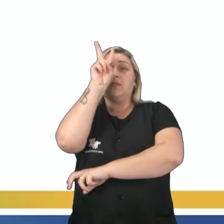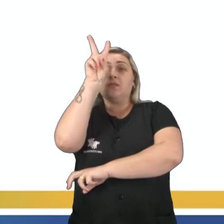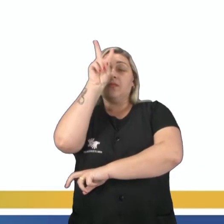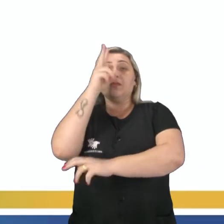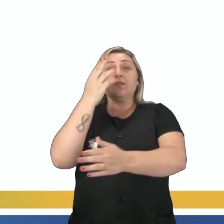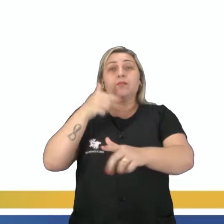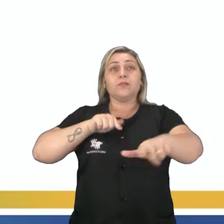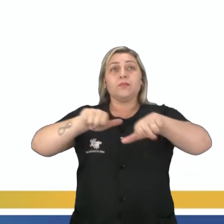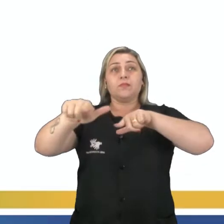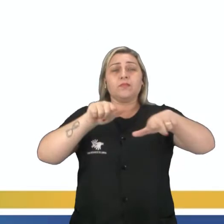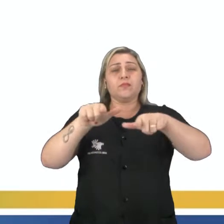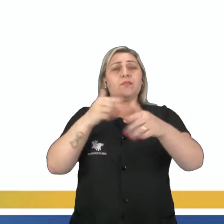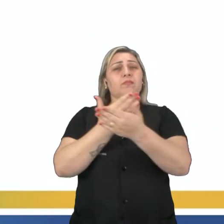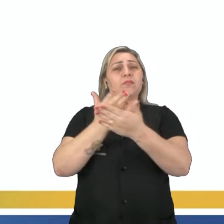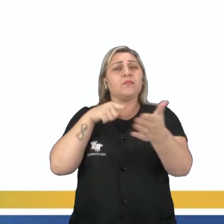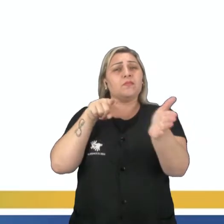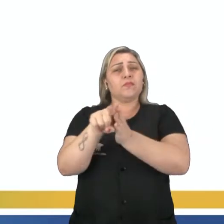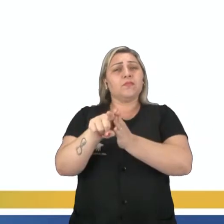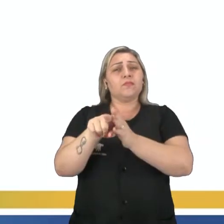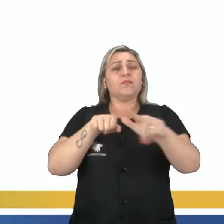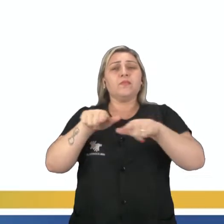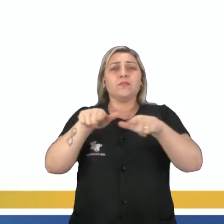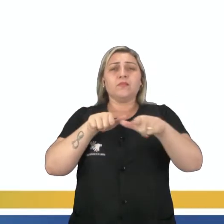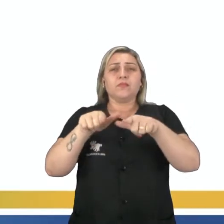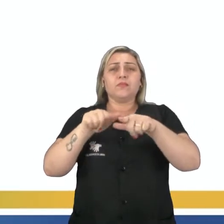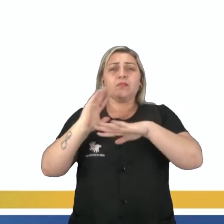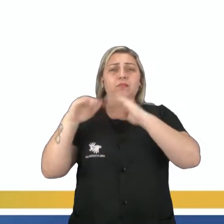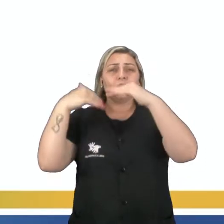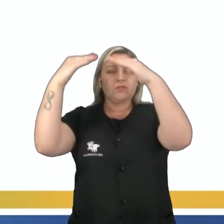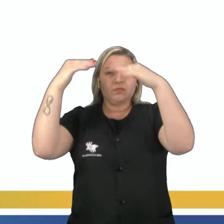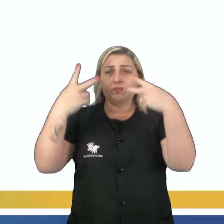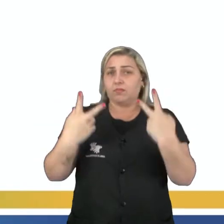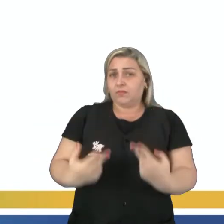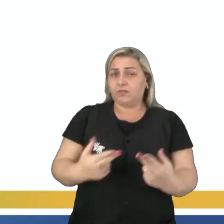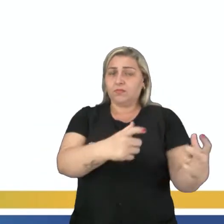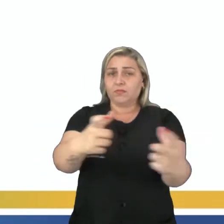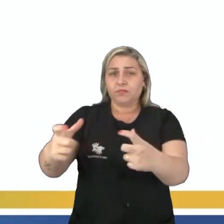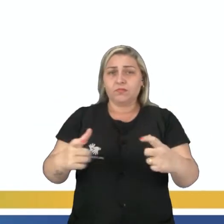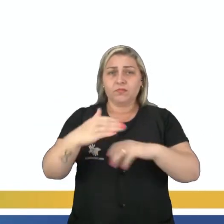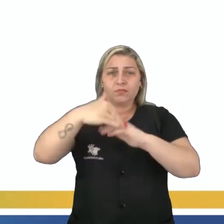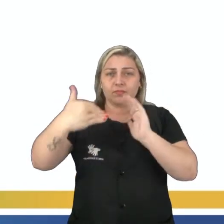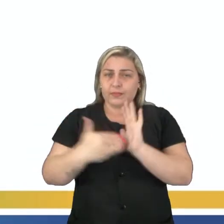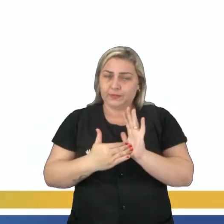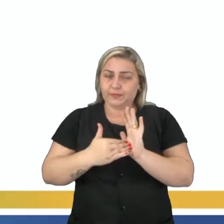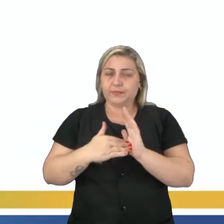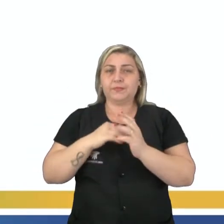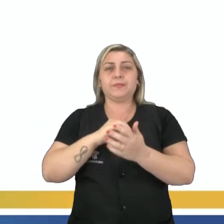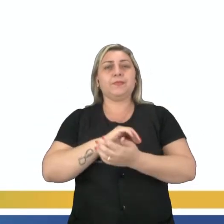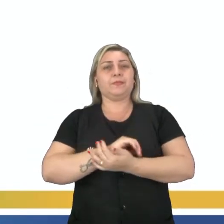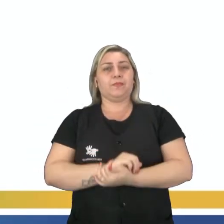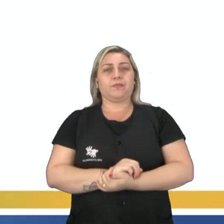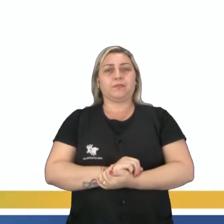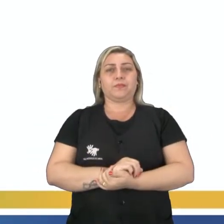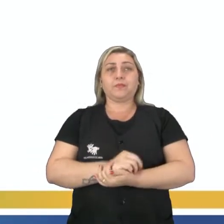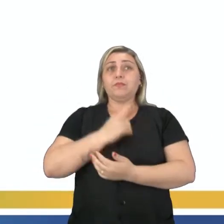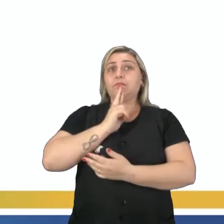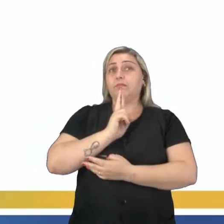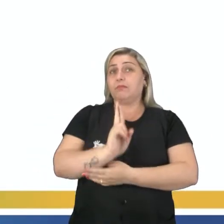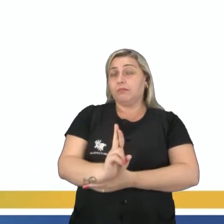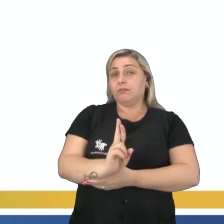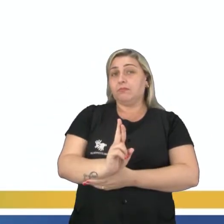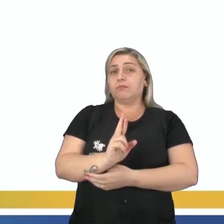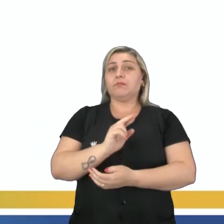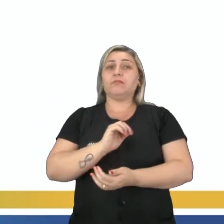Então vamos começar com uma pergunta, né? O trabalho se desenvolveu da mesma forma em todos os lugares? Então a